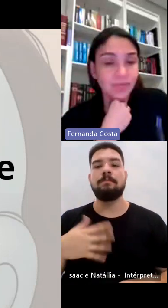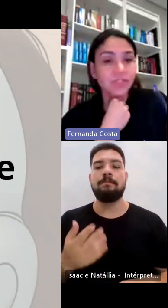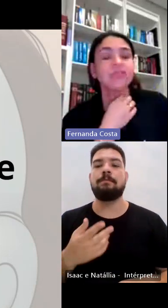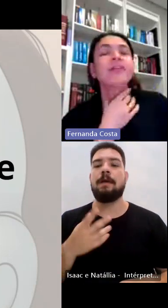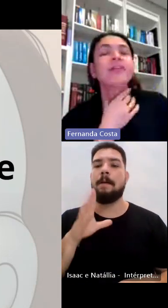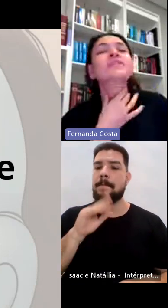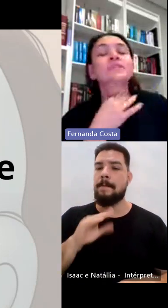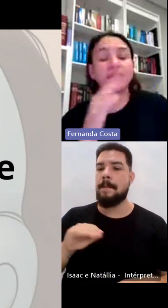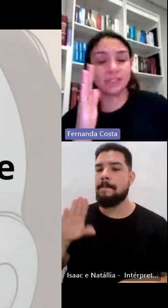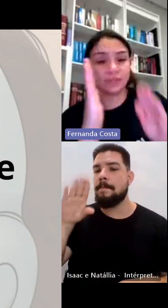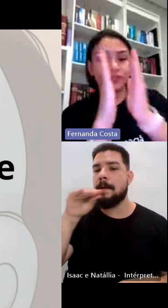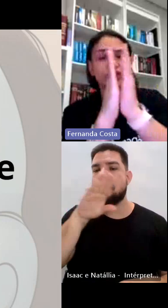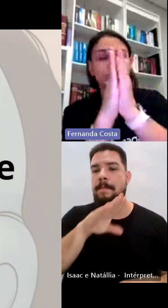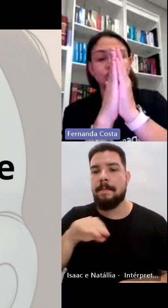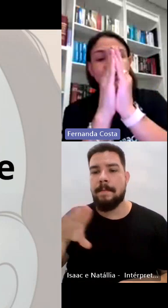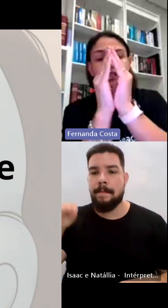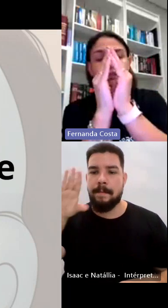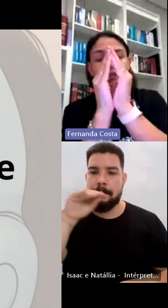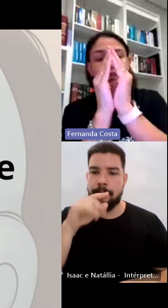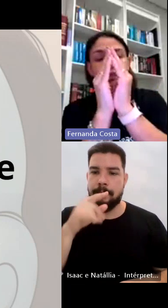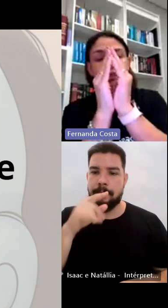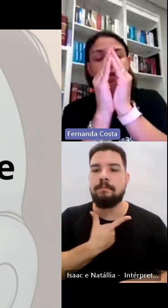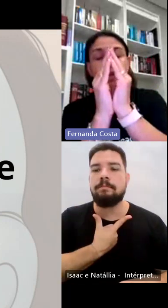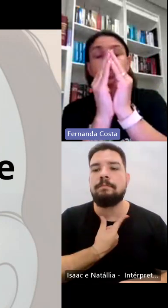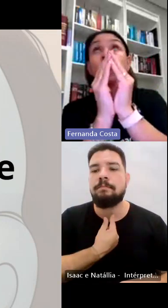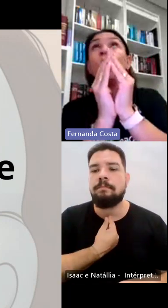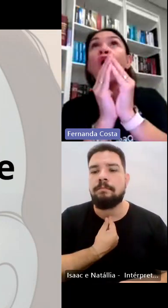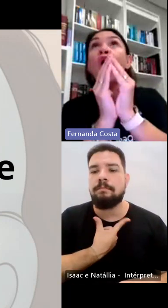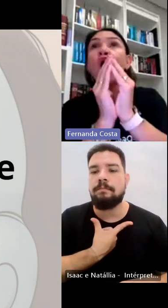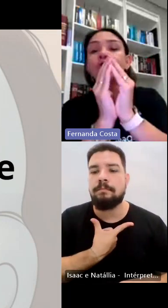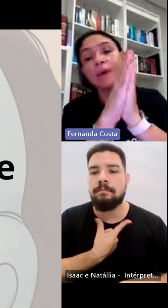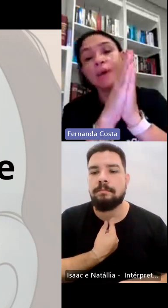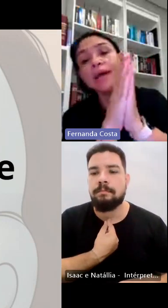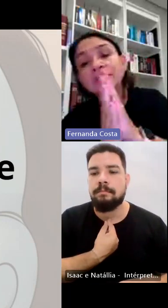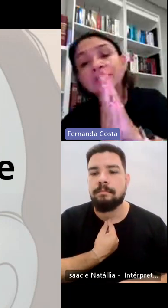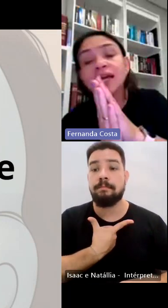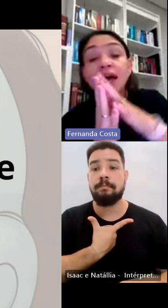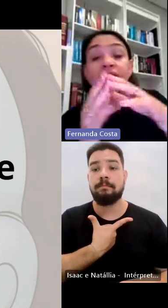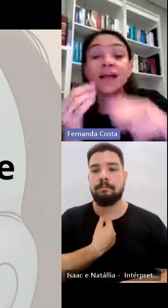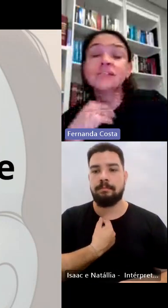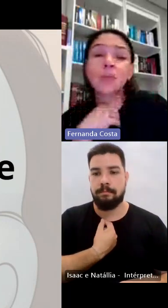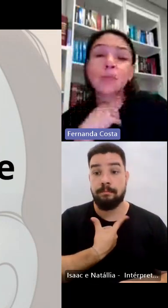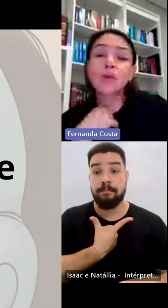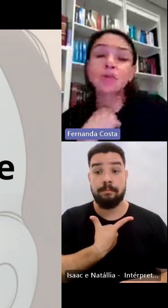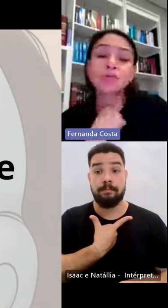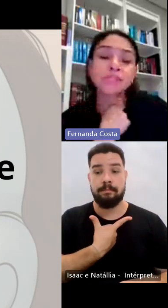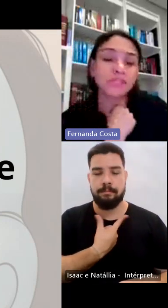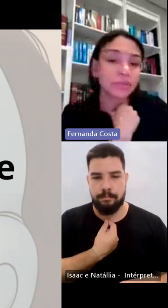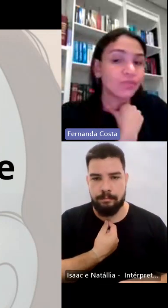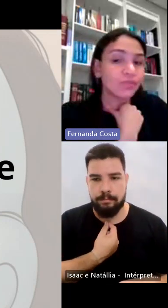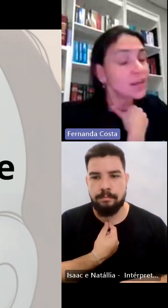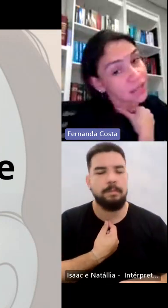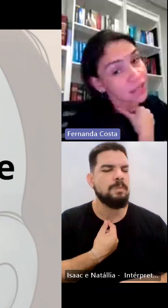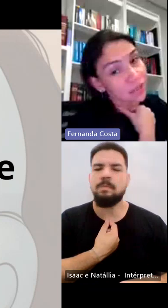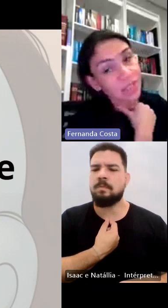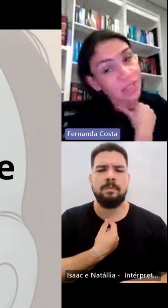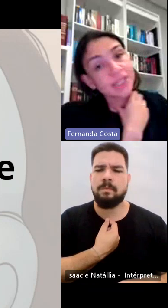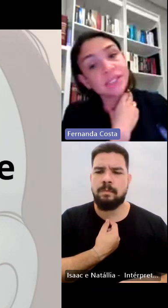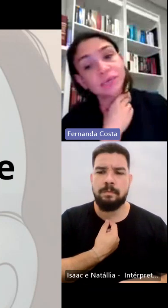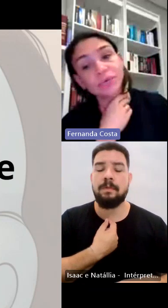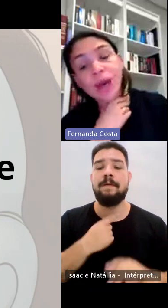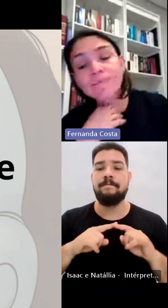vocais que eu estava falando, que elas estão fechadinhas, mais ou menos abertas ou muito abertas, elas estão produzindo